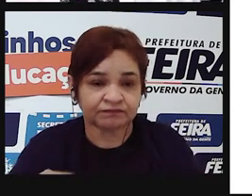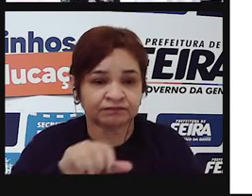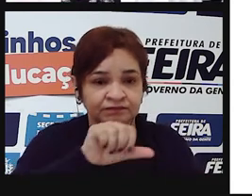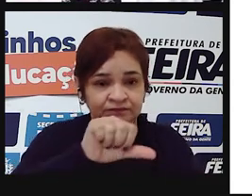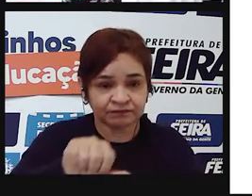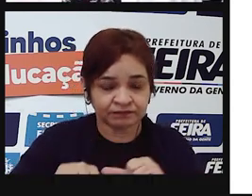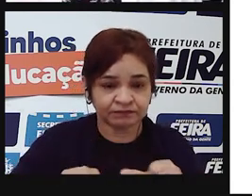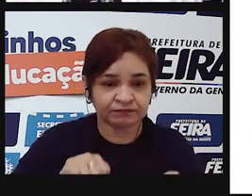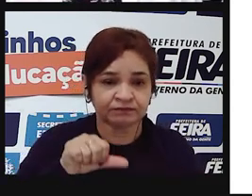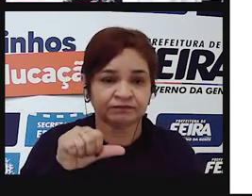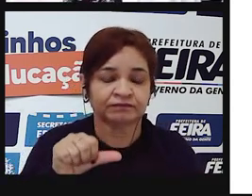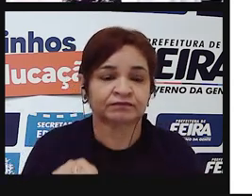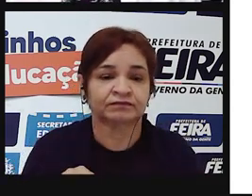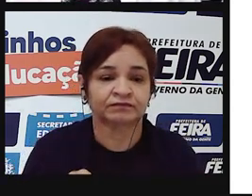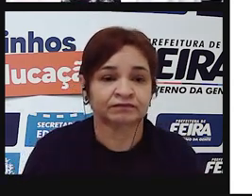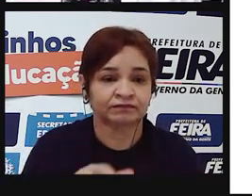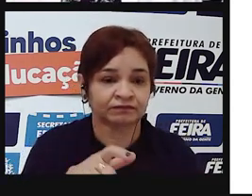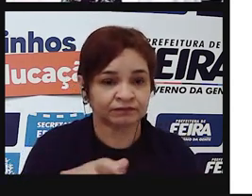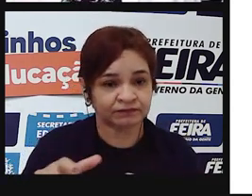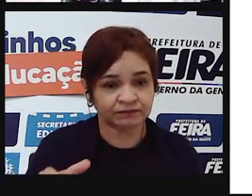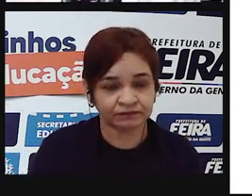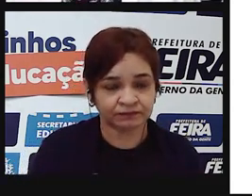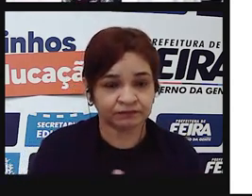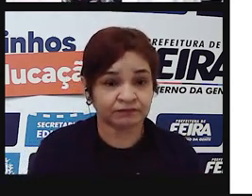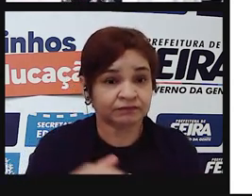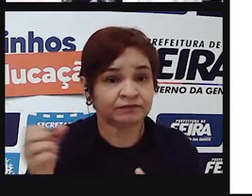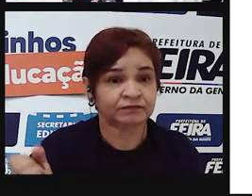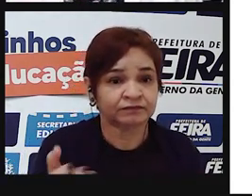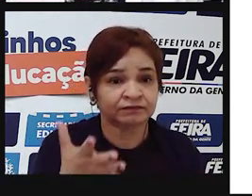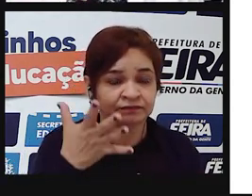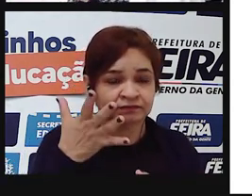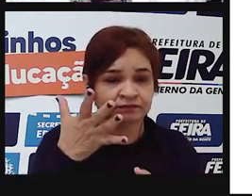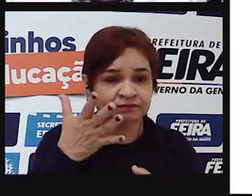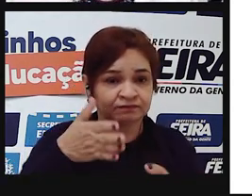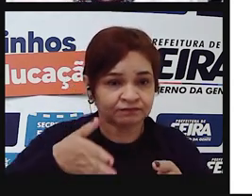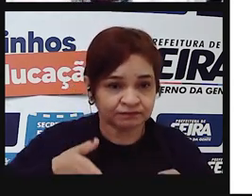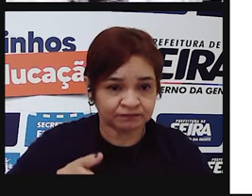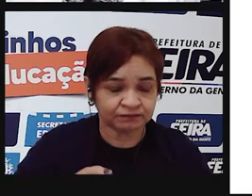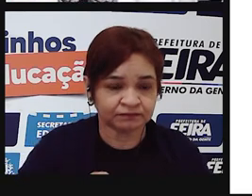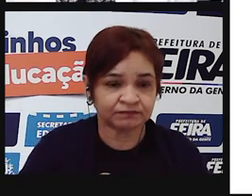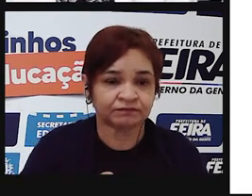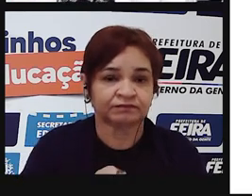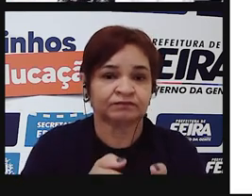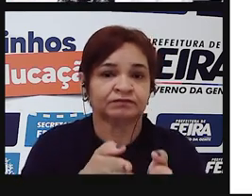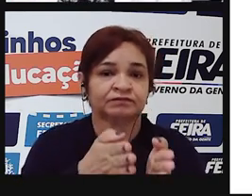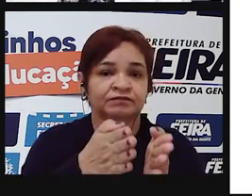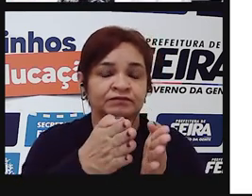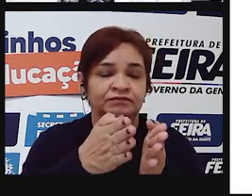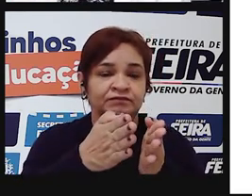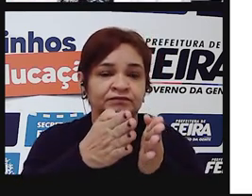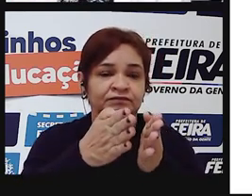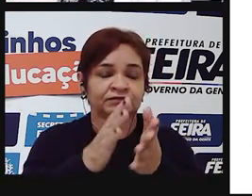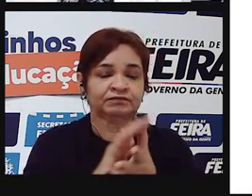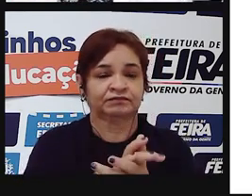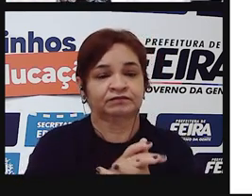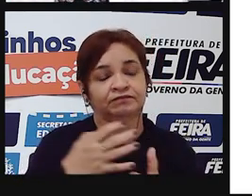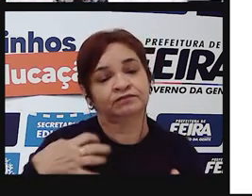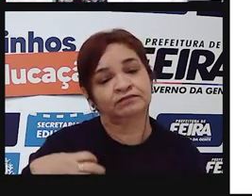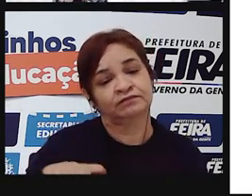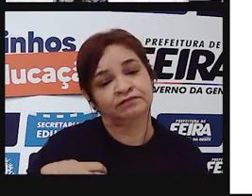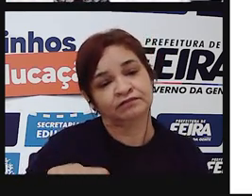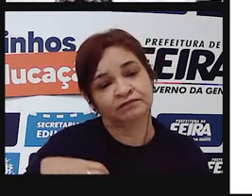a abrigar-se nesse território e daí vão surgir as estradas que ligavam a capital da